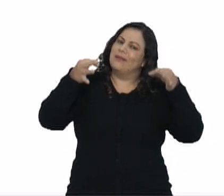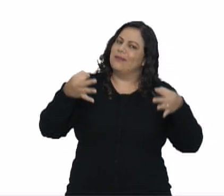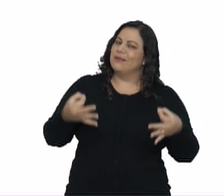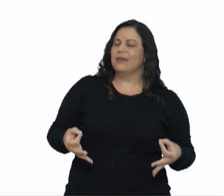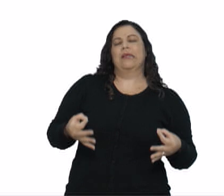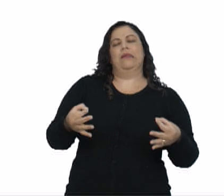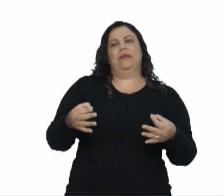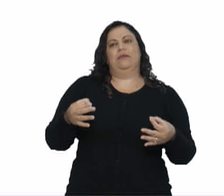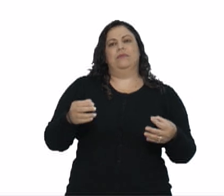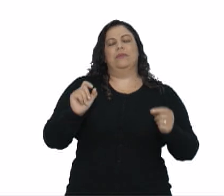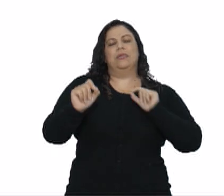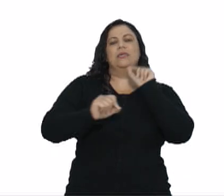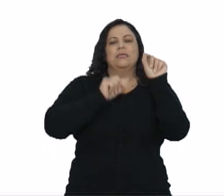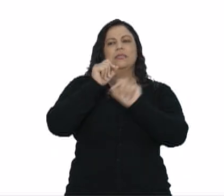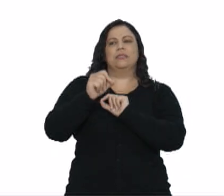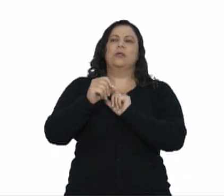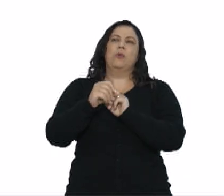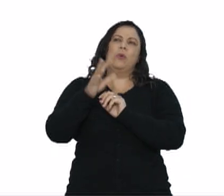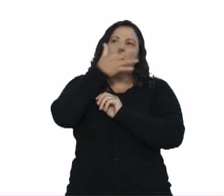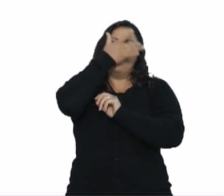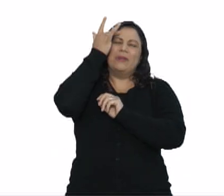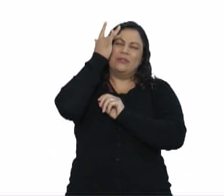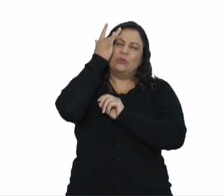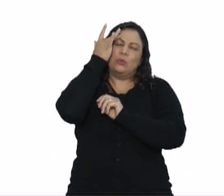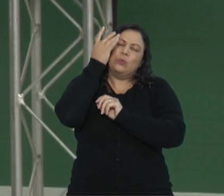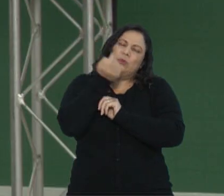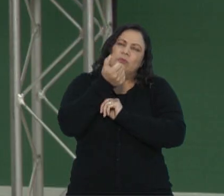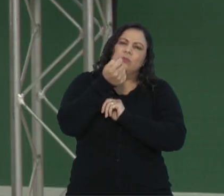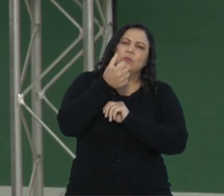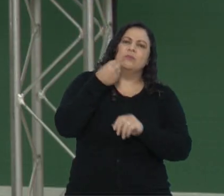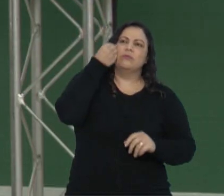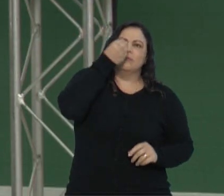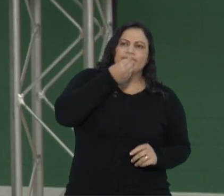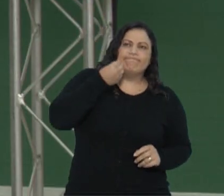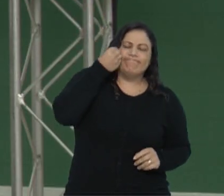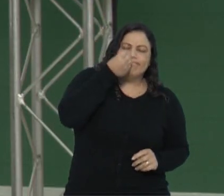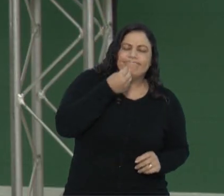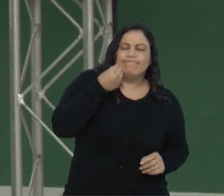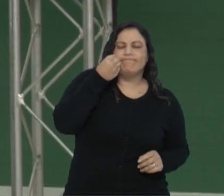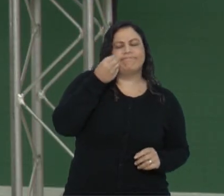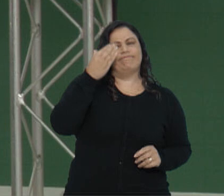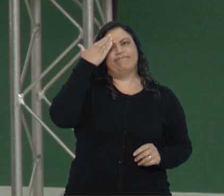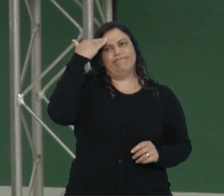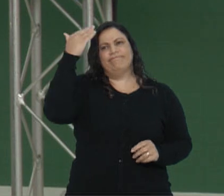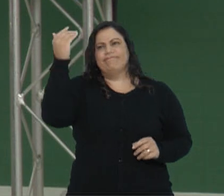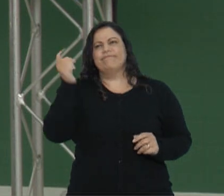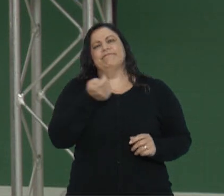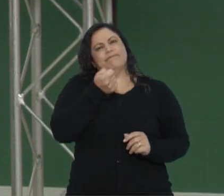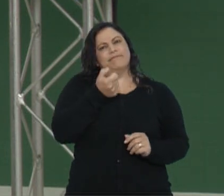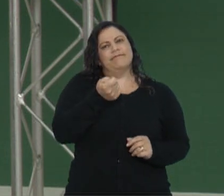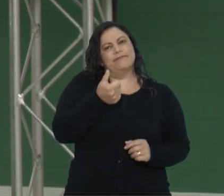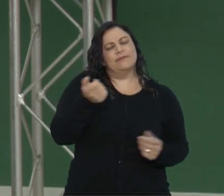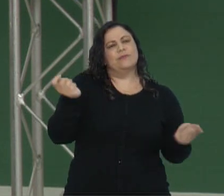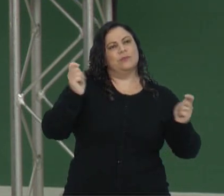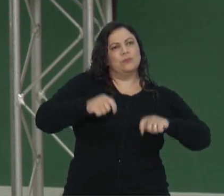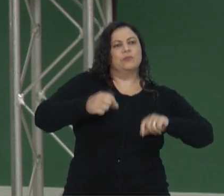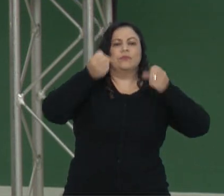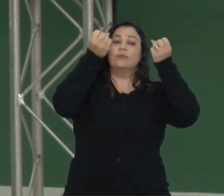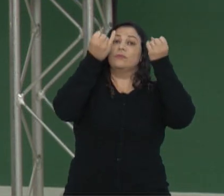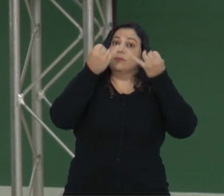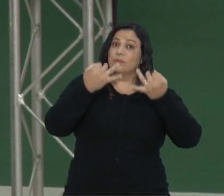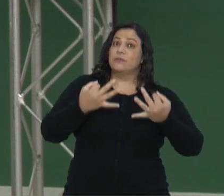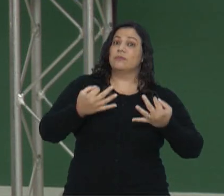menos experientes e famosos. Então a gente não vai ter um grande nome aqui nessa região, mas a gente não vai deixar de falar dela,